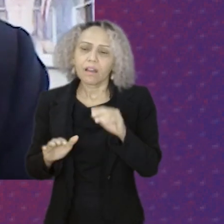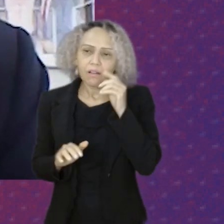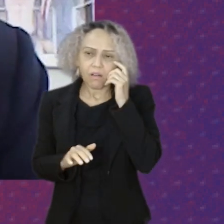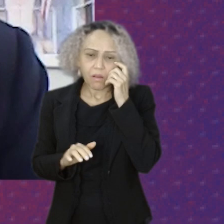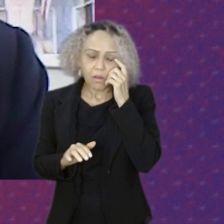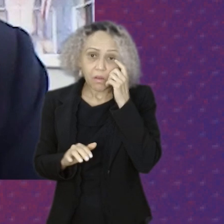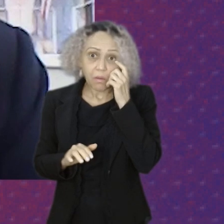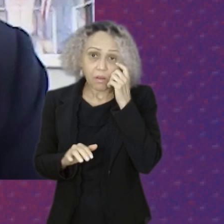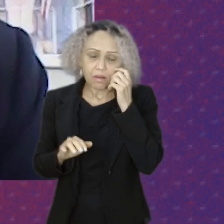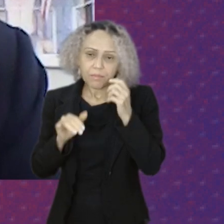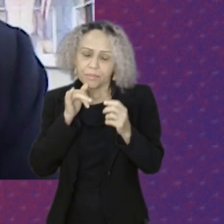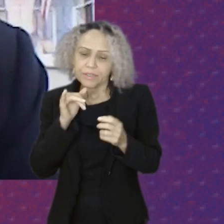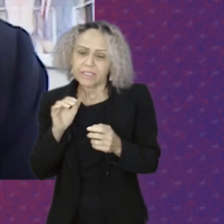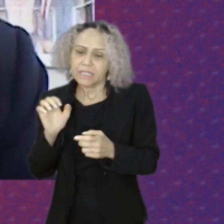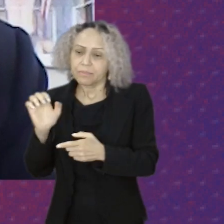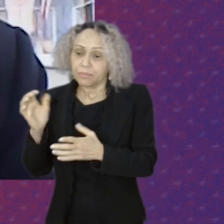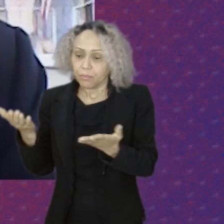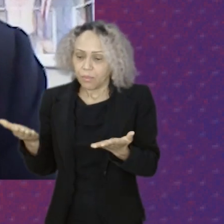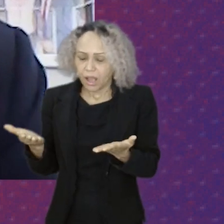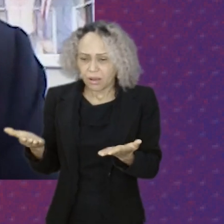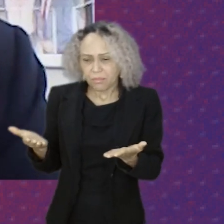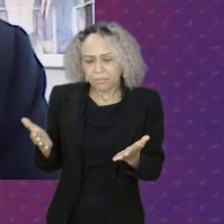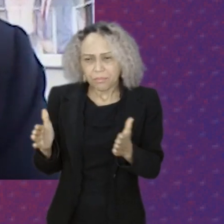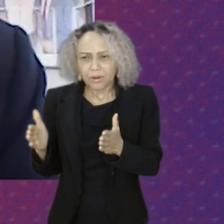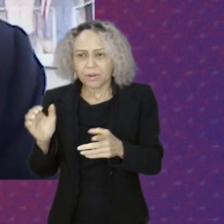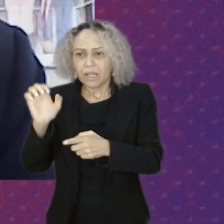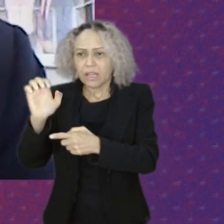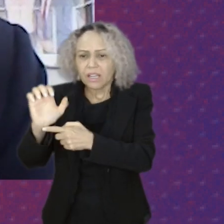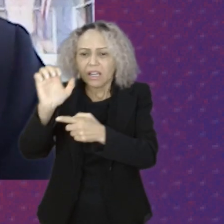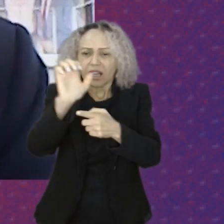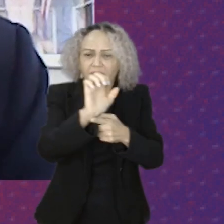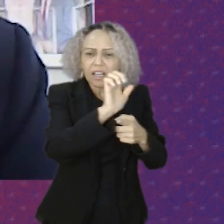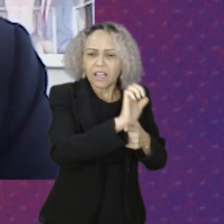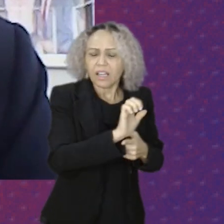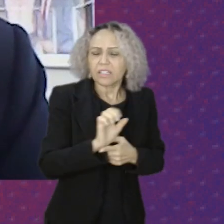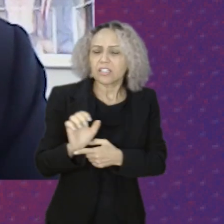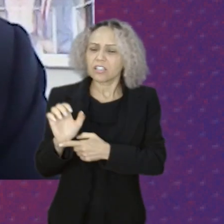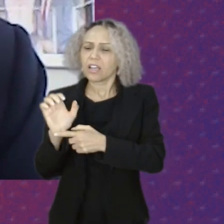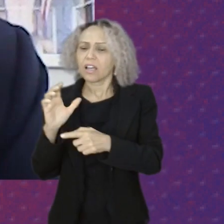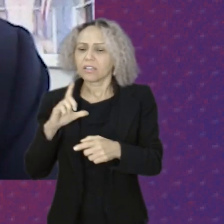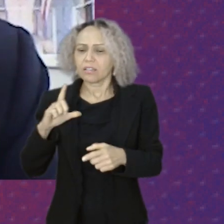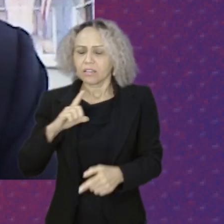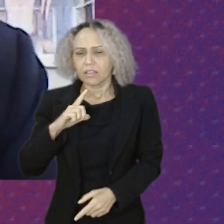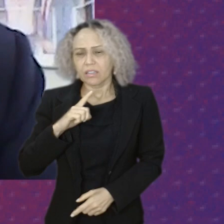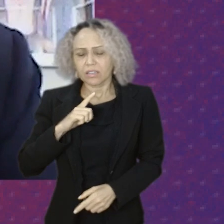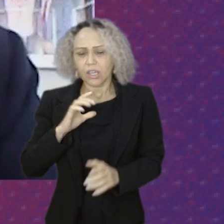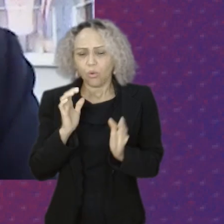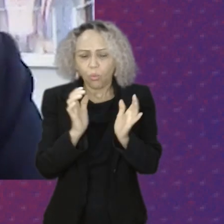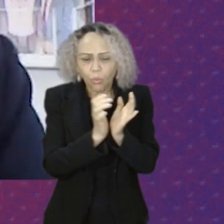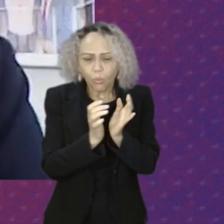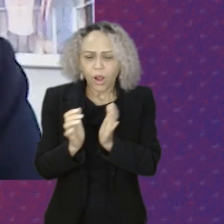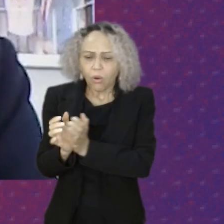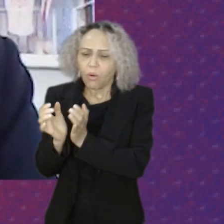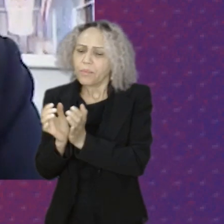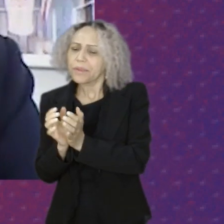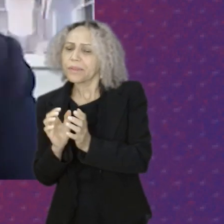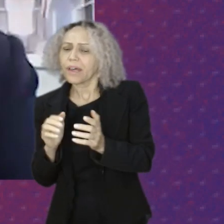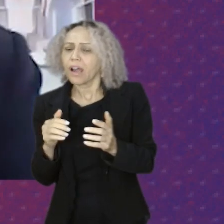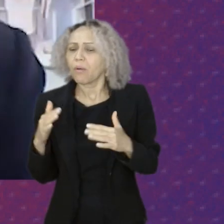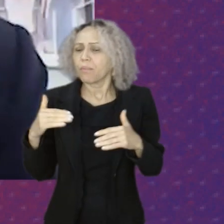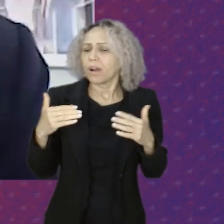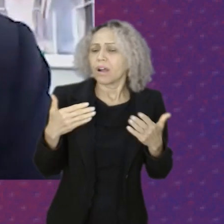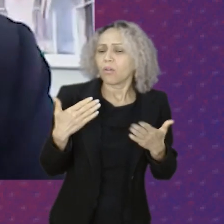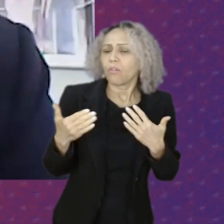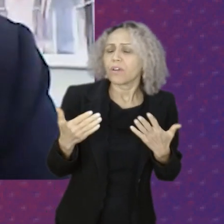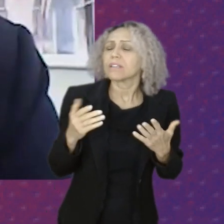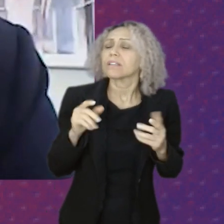cada Estado crie uma comissão contra os conflitos agrários dentro do próprio judiciário, né, do país. Então, nós estamos